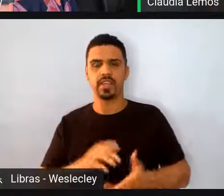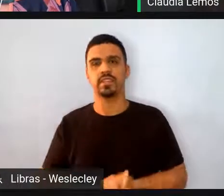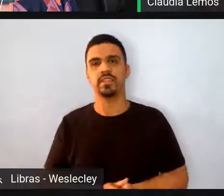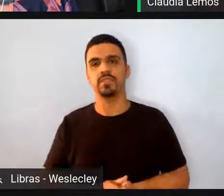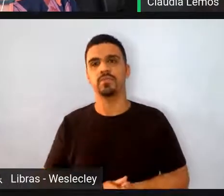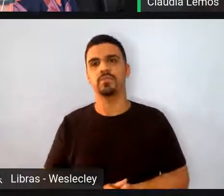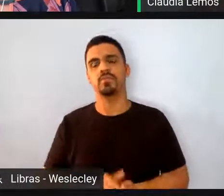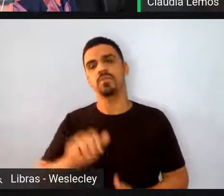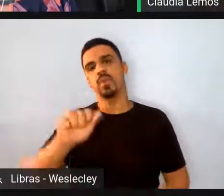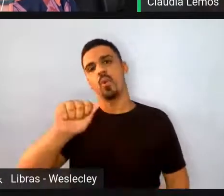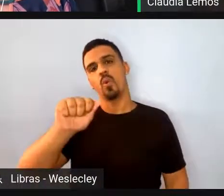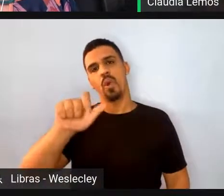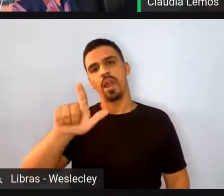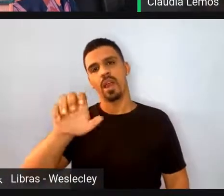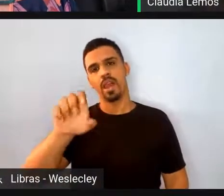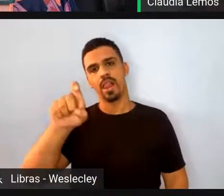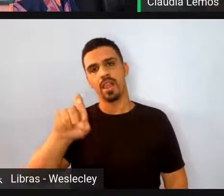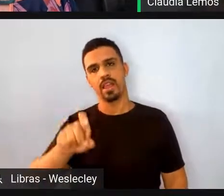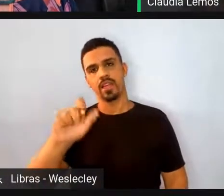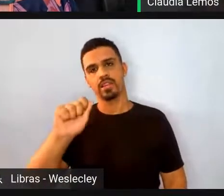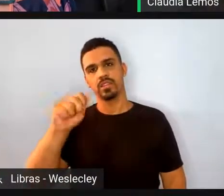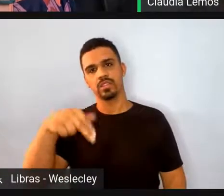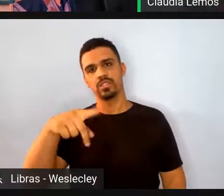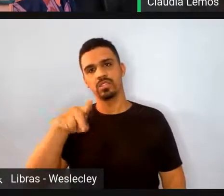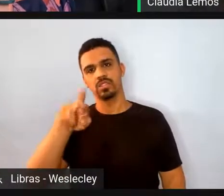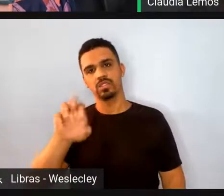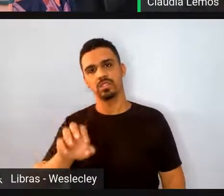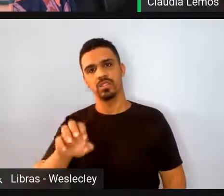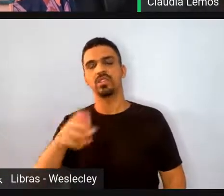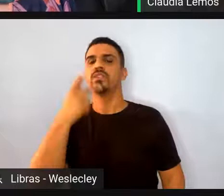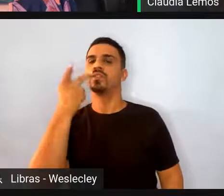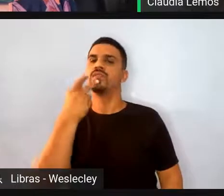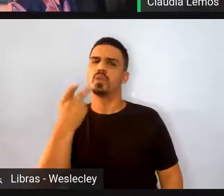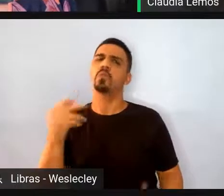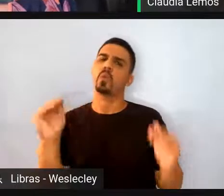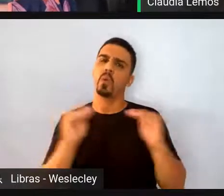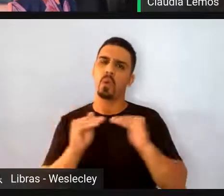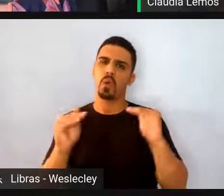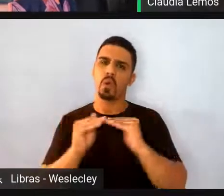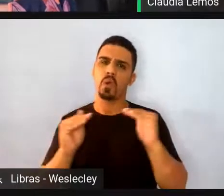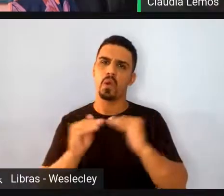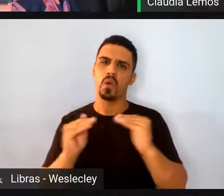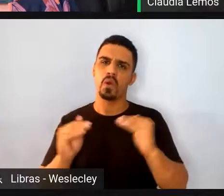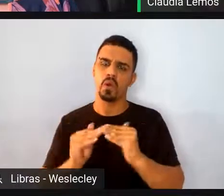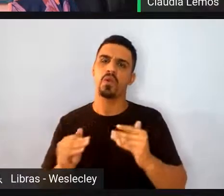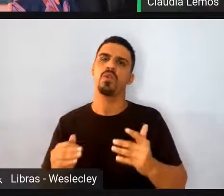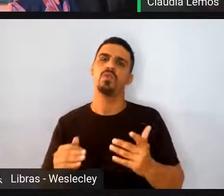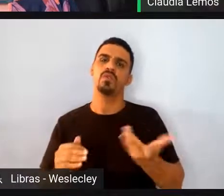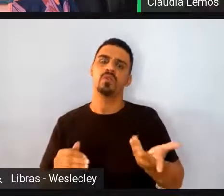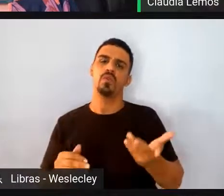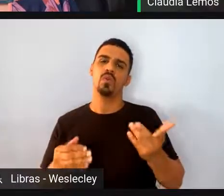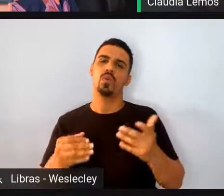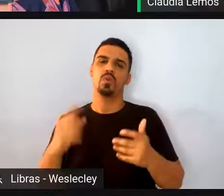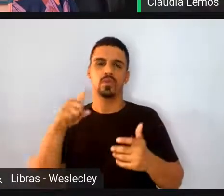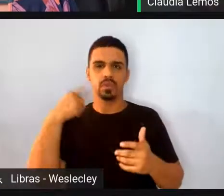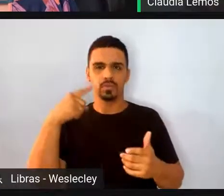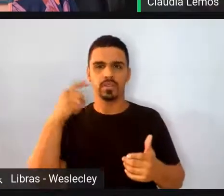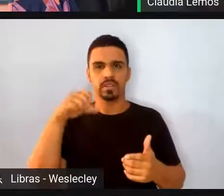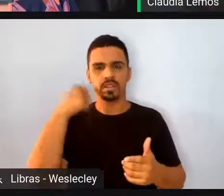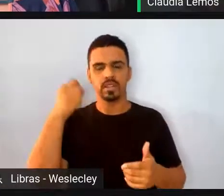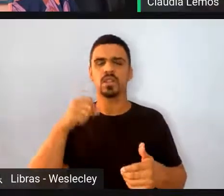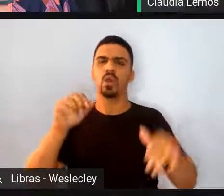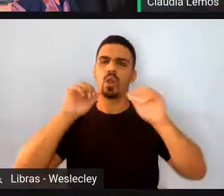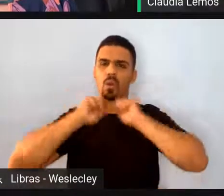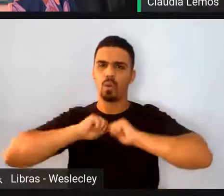Alexandre Porto acabou de comentar aqui sobre essa sua opinião a respeito das lives, concordo. O parlamentar divulga aos seus seguidores só o trecho da sessão